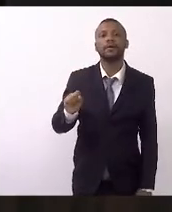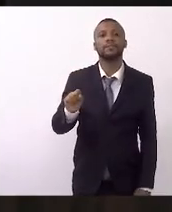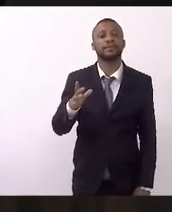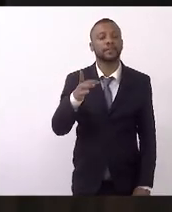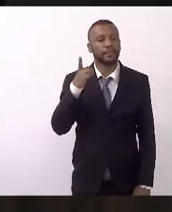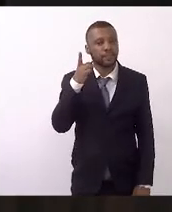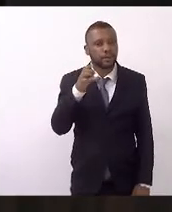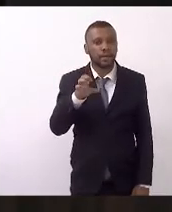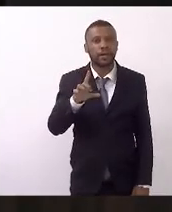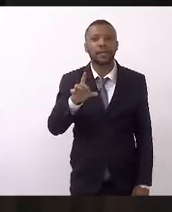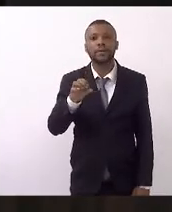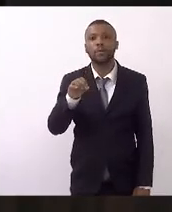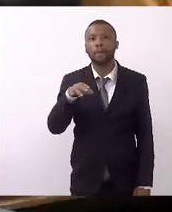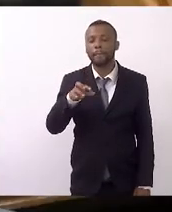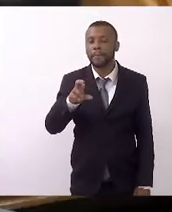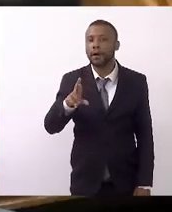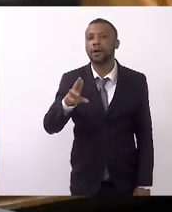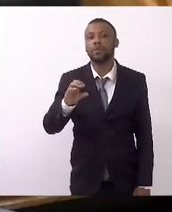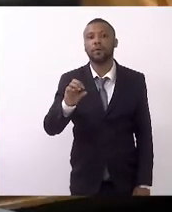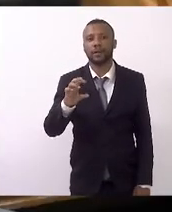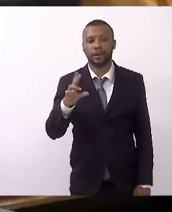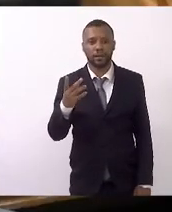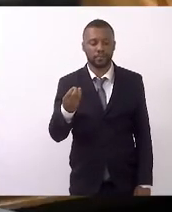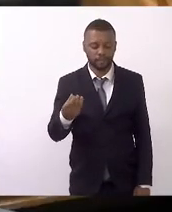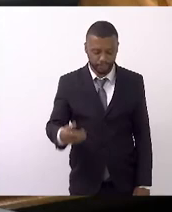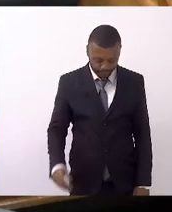Deputado Eliomar Coelho.